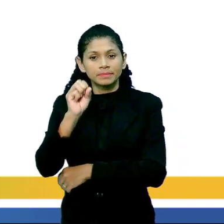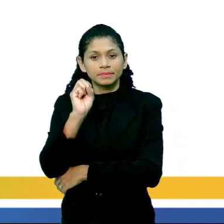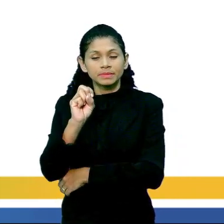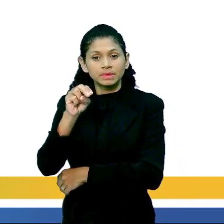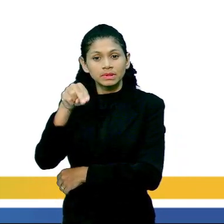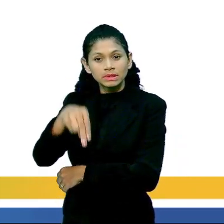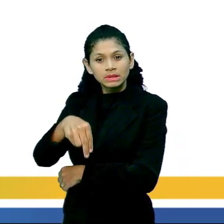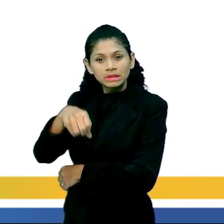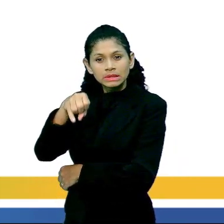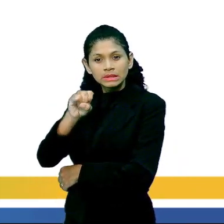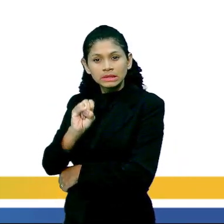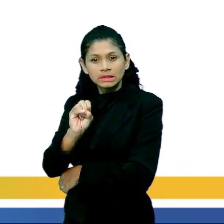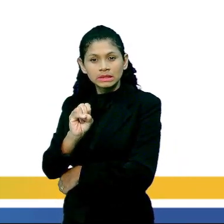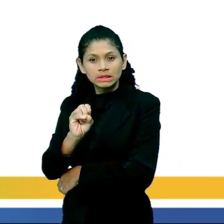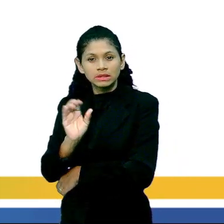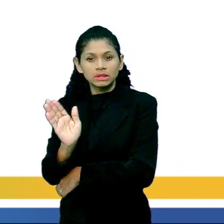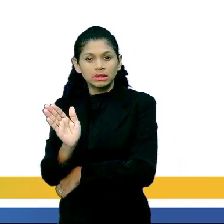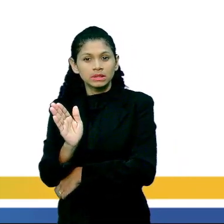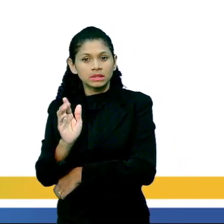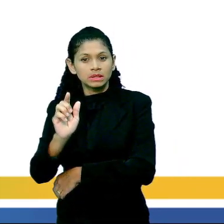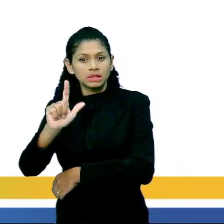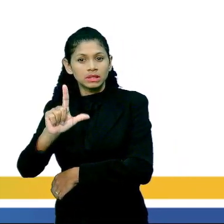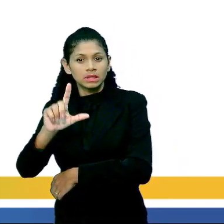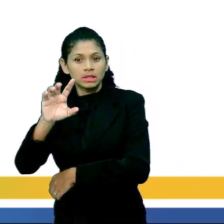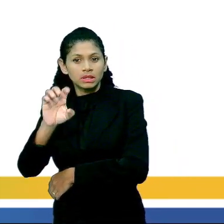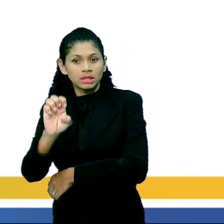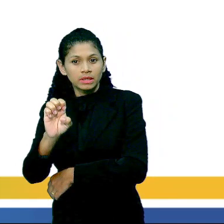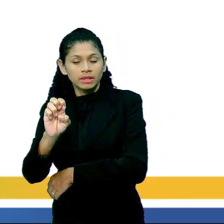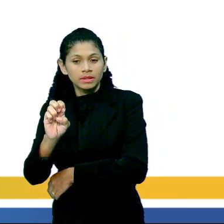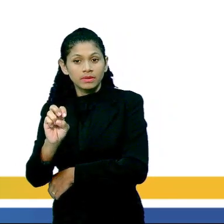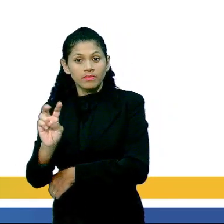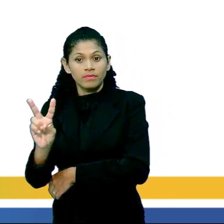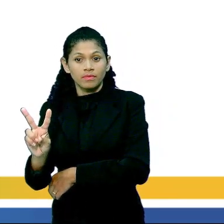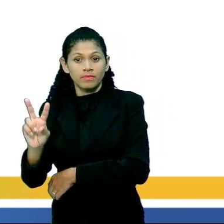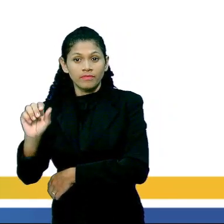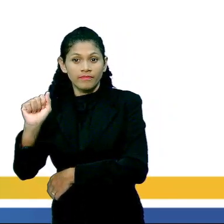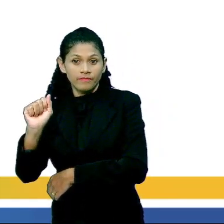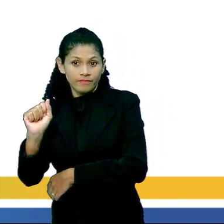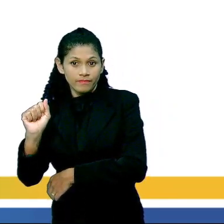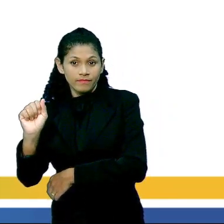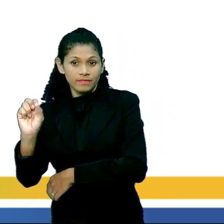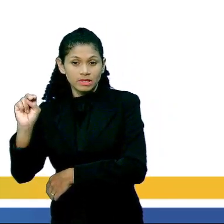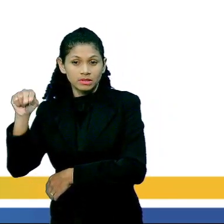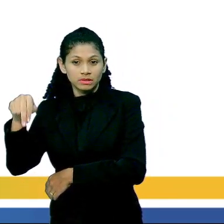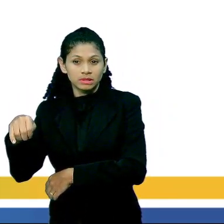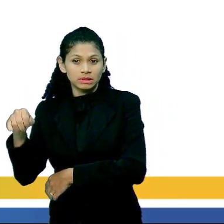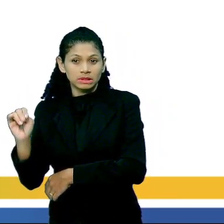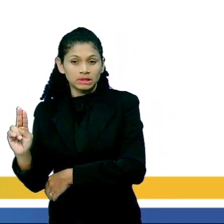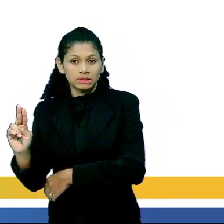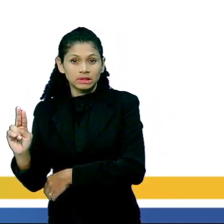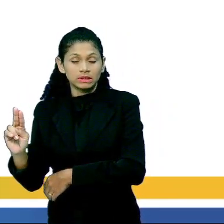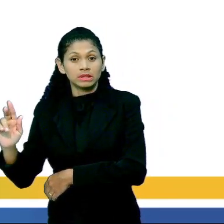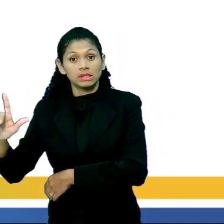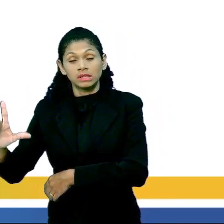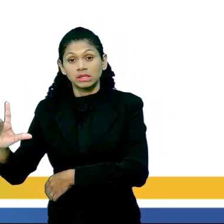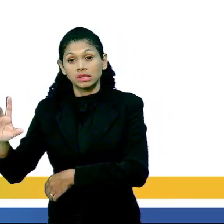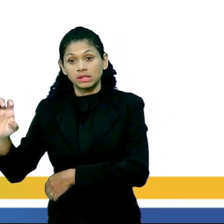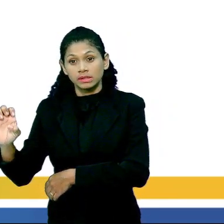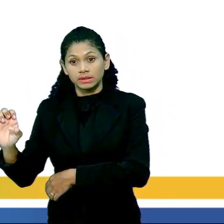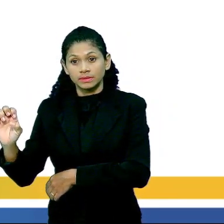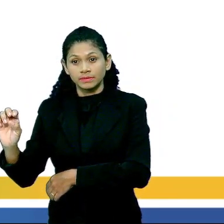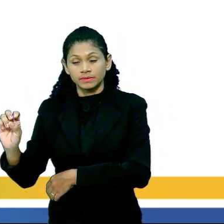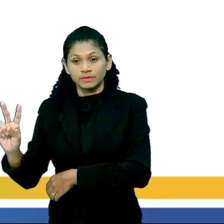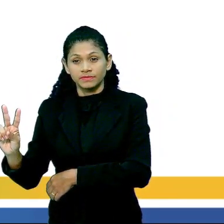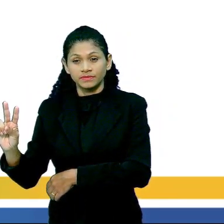uma opinião acerca né ou respeito de cinema que o que